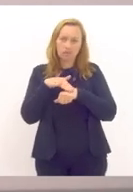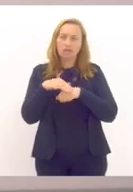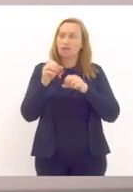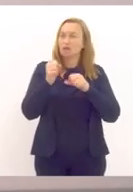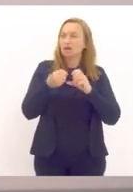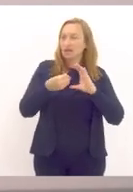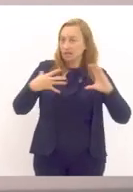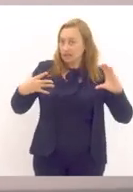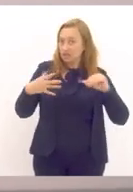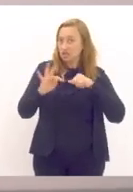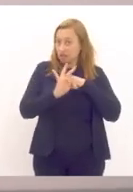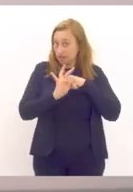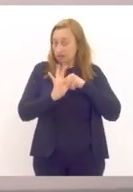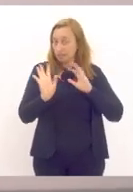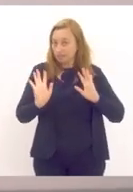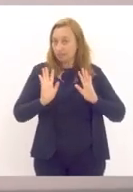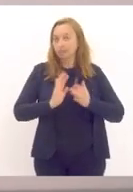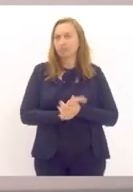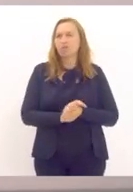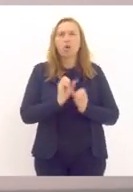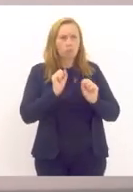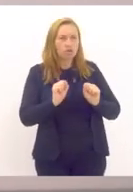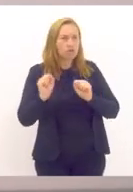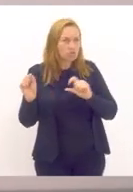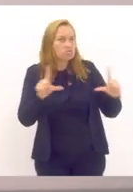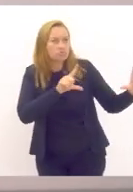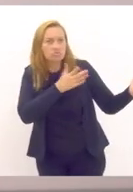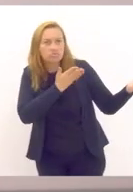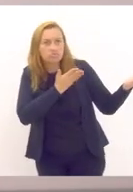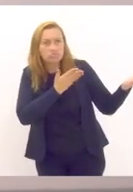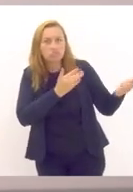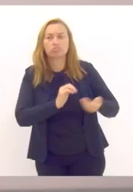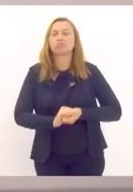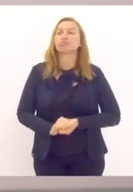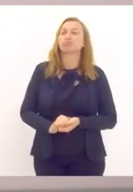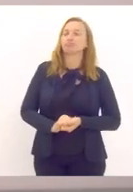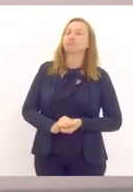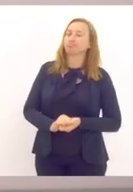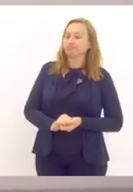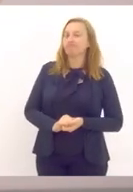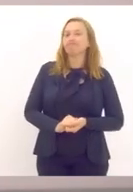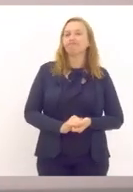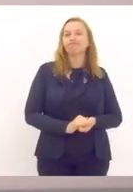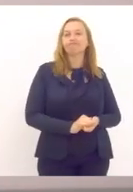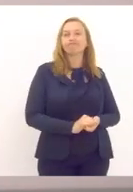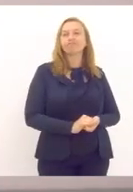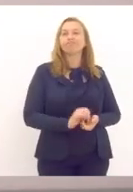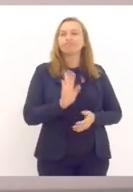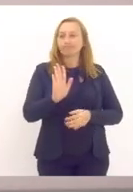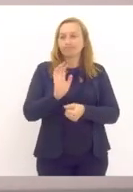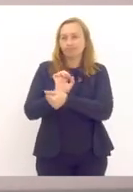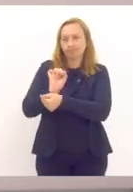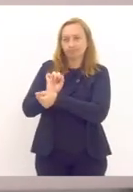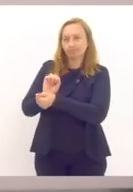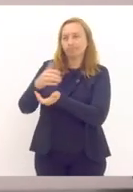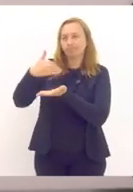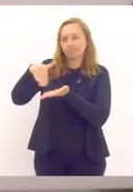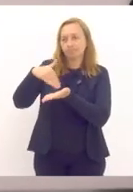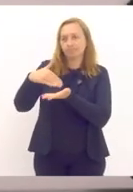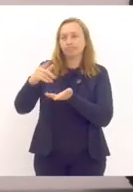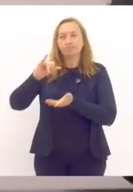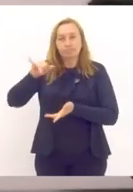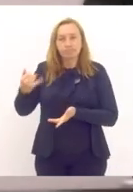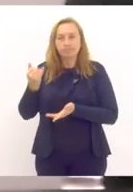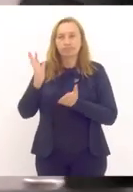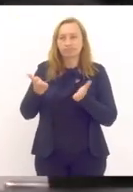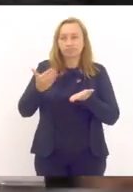características técnicas. Podemos colocar a apresentação? Eu não sei se... Só em cima disso, secretário, aproveitando que a gente está nas